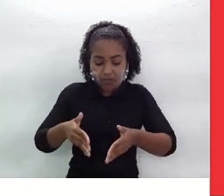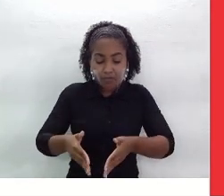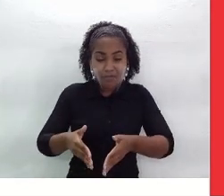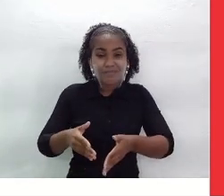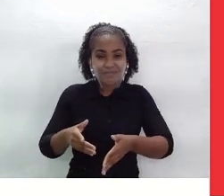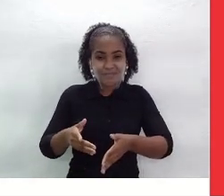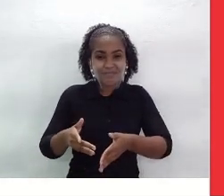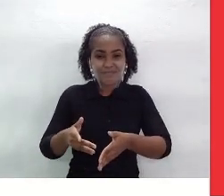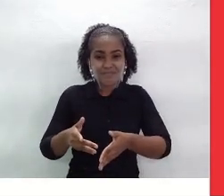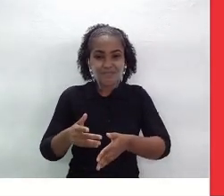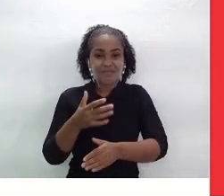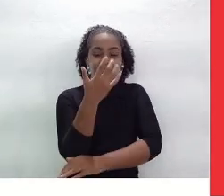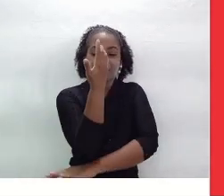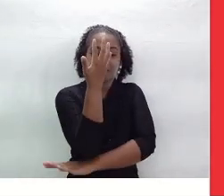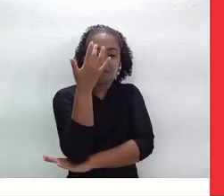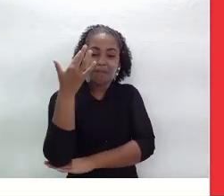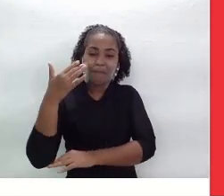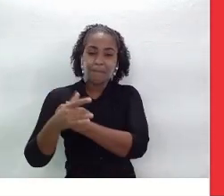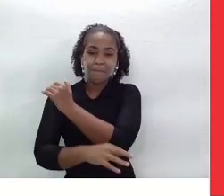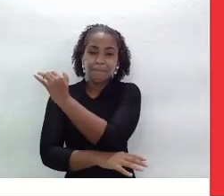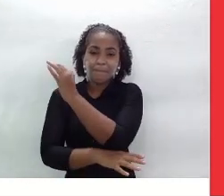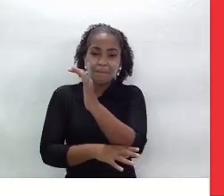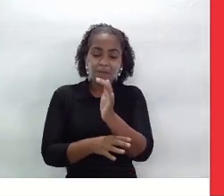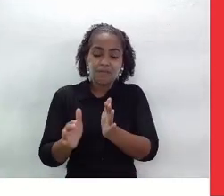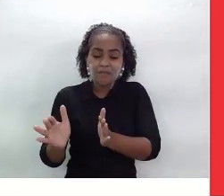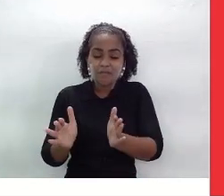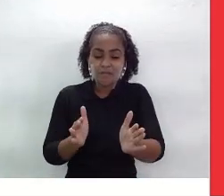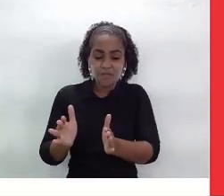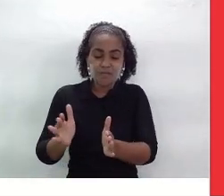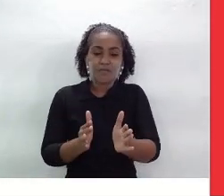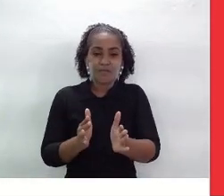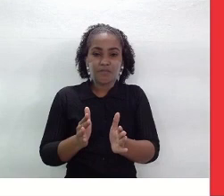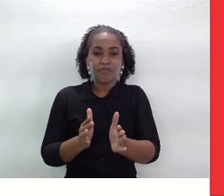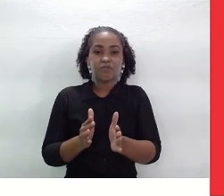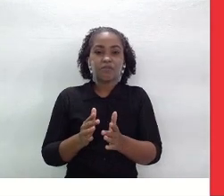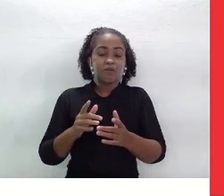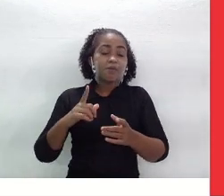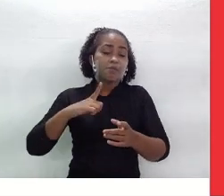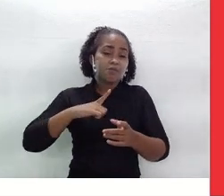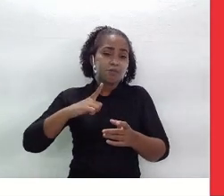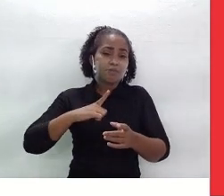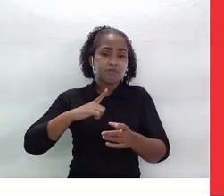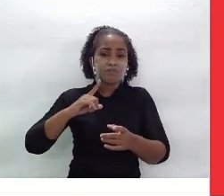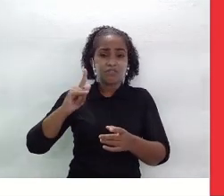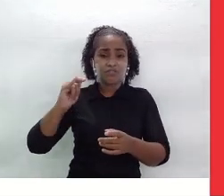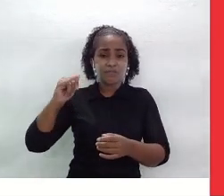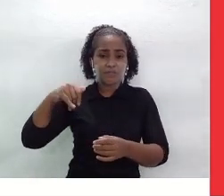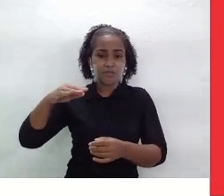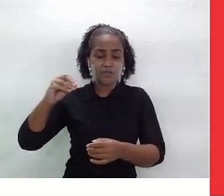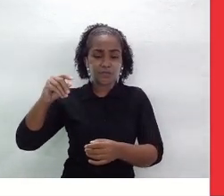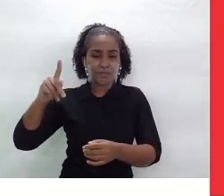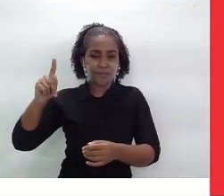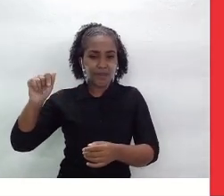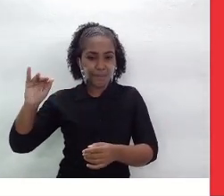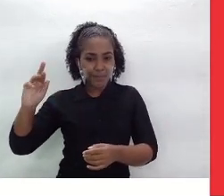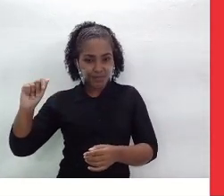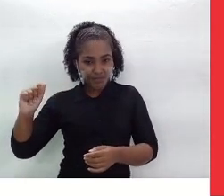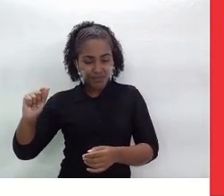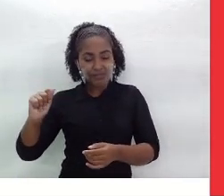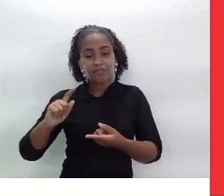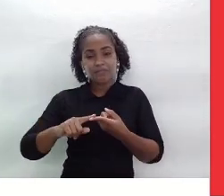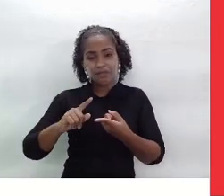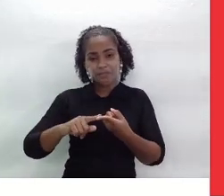falava das plantas representativas de gimnospermas e de samambaias, que foram